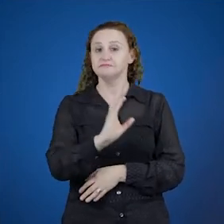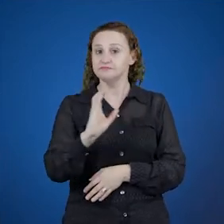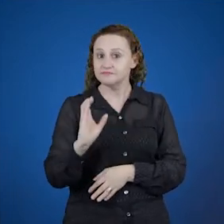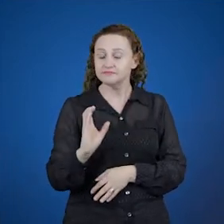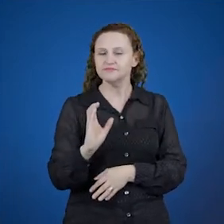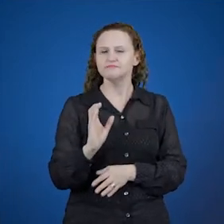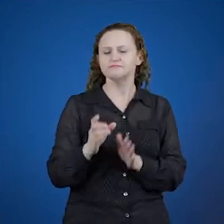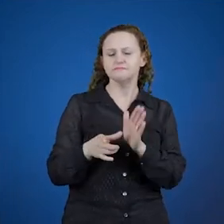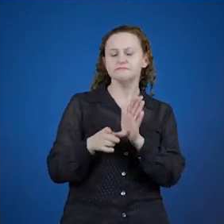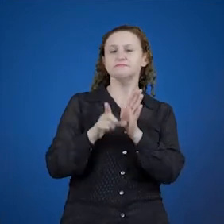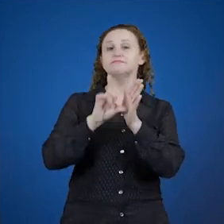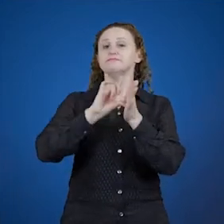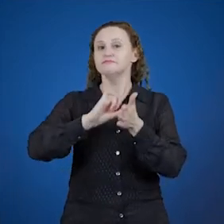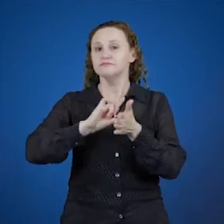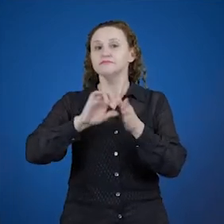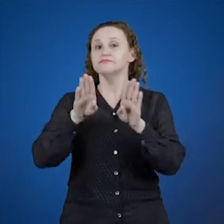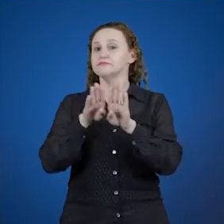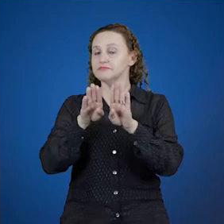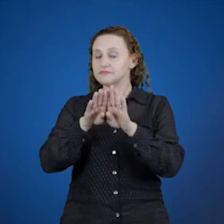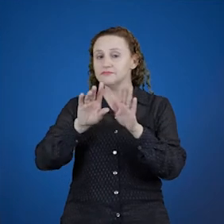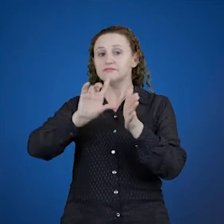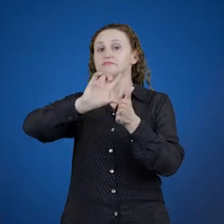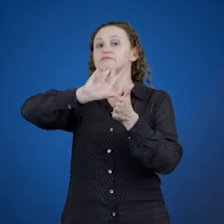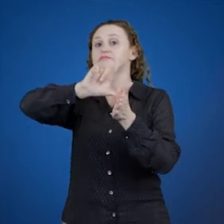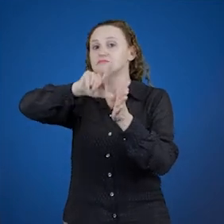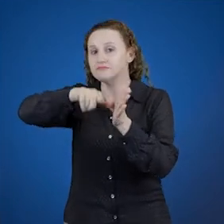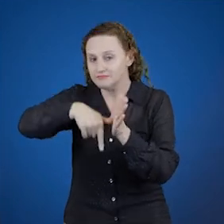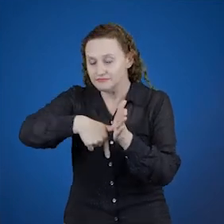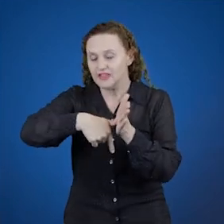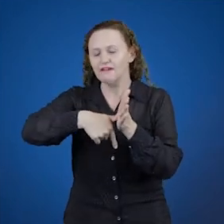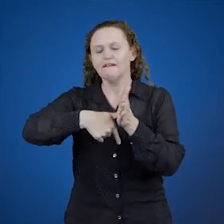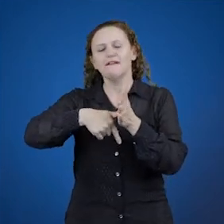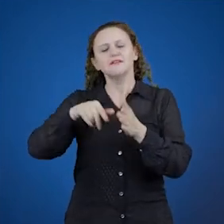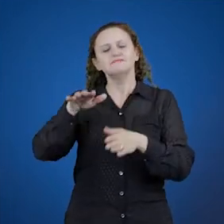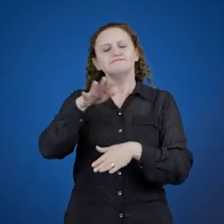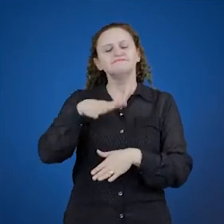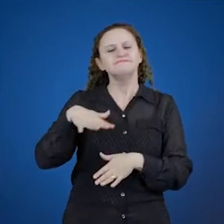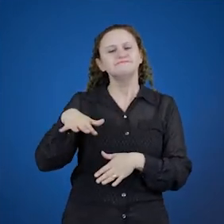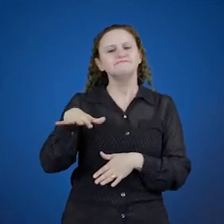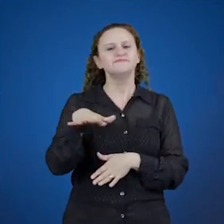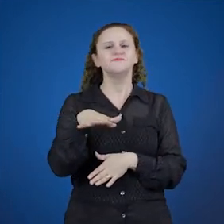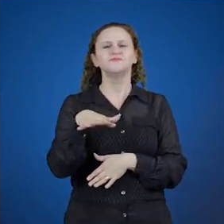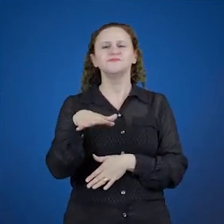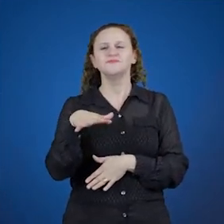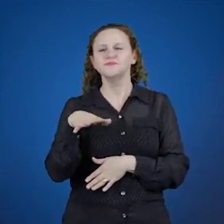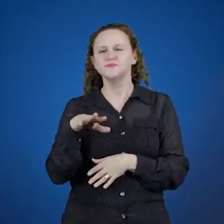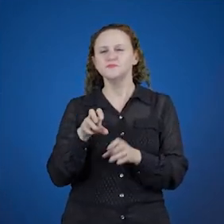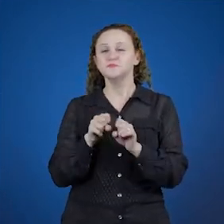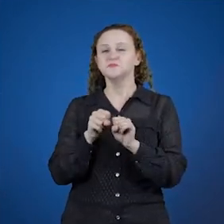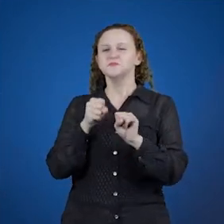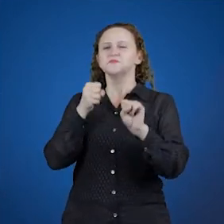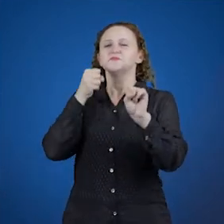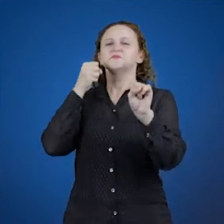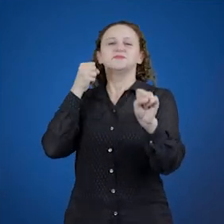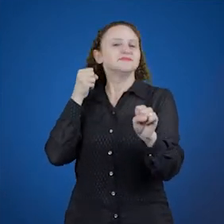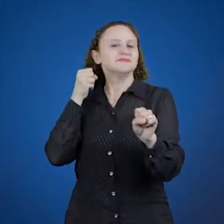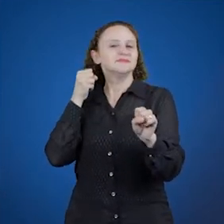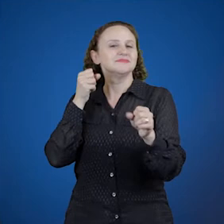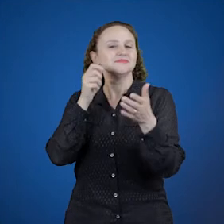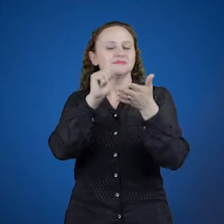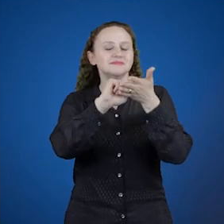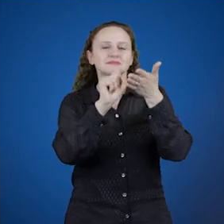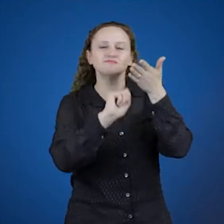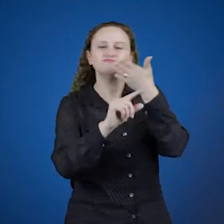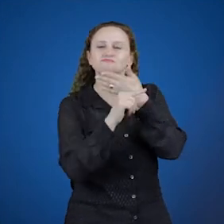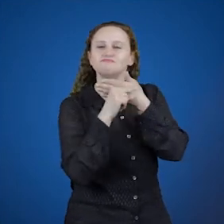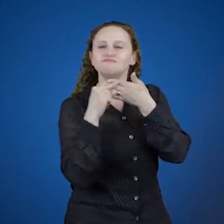O anterior e o posterior Foi a época dos grandes literatos os grandes escritores